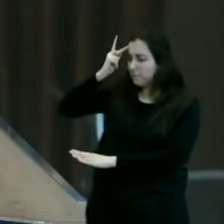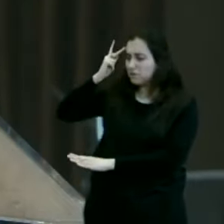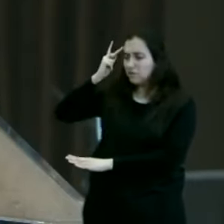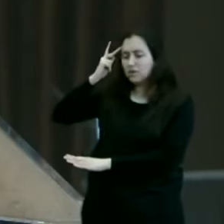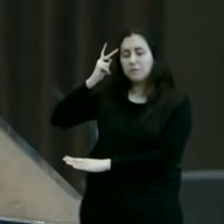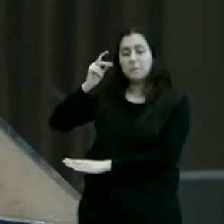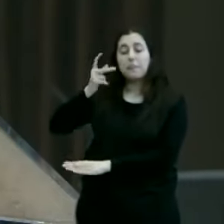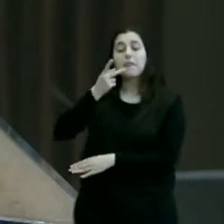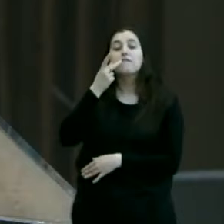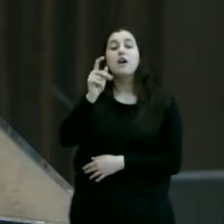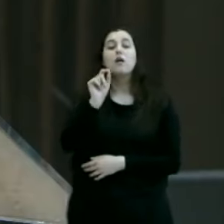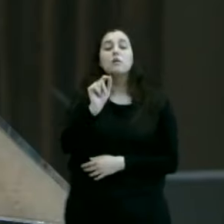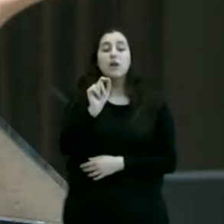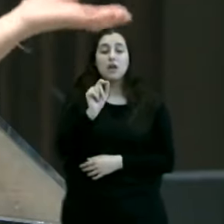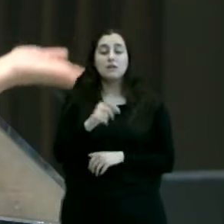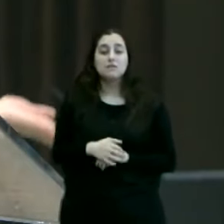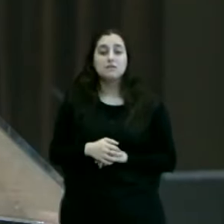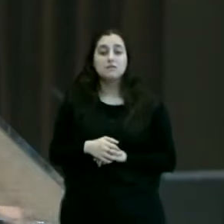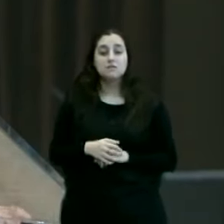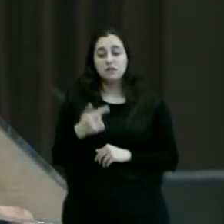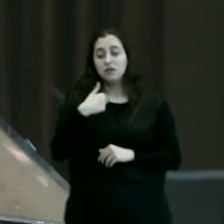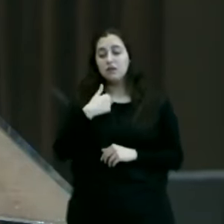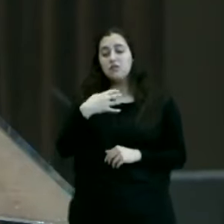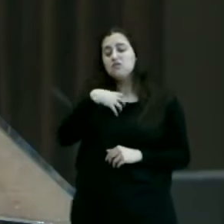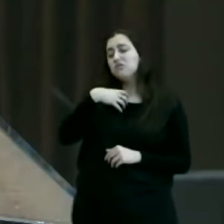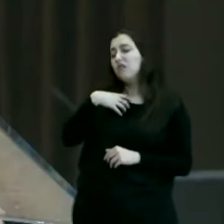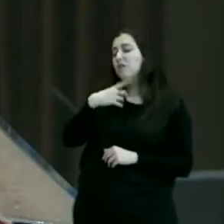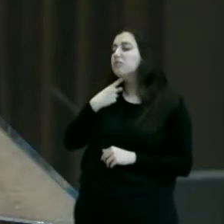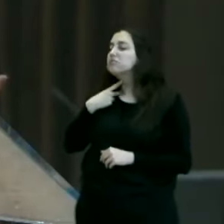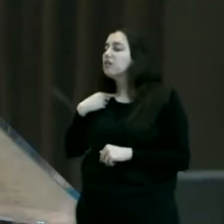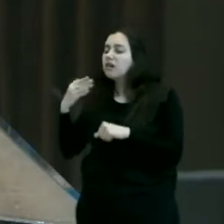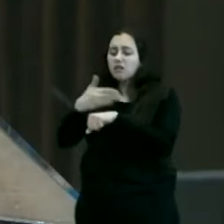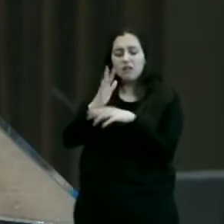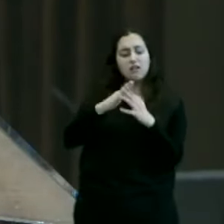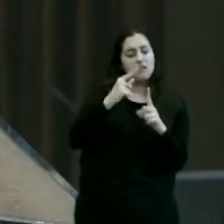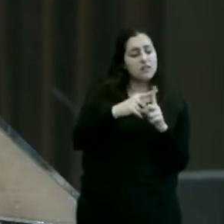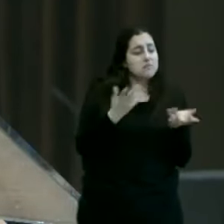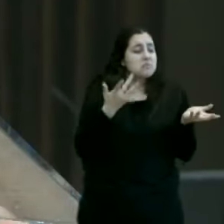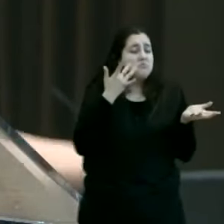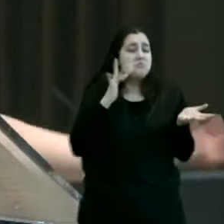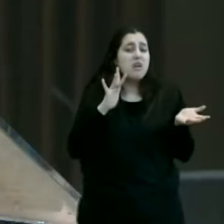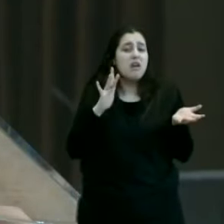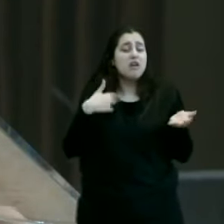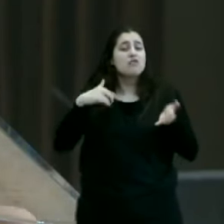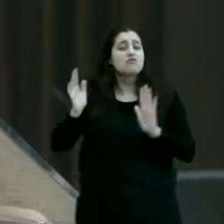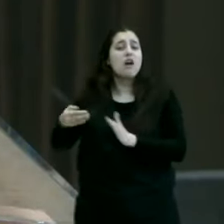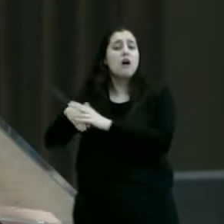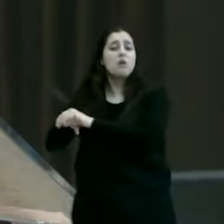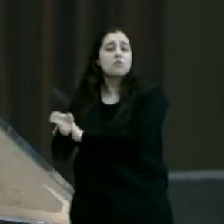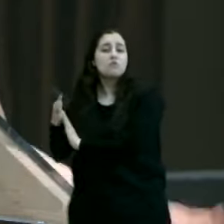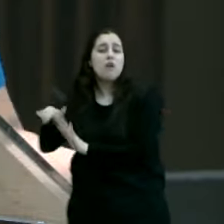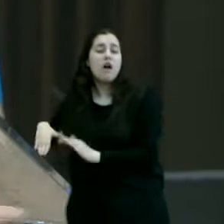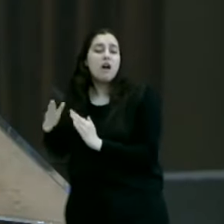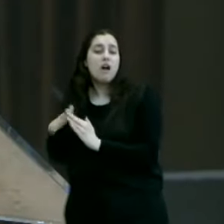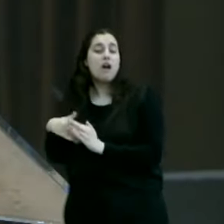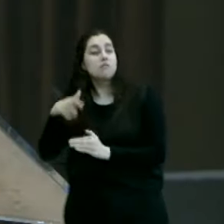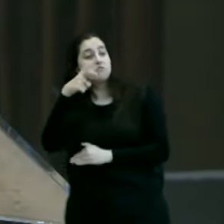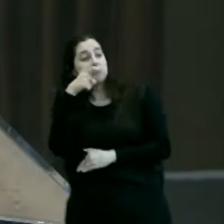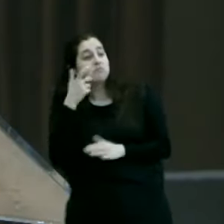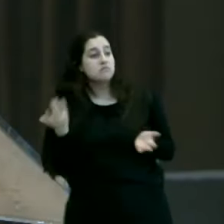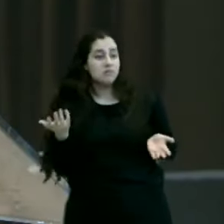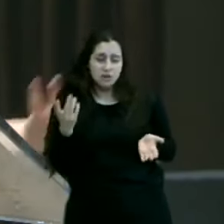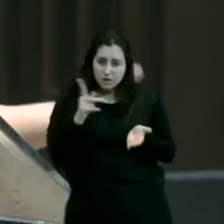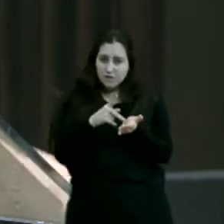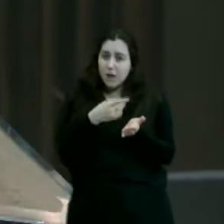eu ouço inúmeras pessoas falando: perdi o jeito de ir para a igreja, eu já não sei mais ir. É legal aqui de casa. E não é verdade?